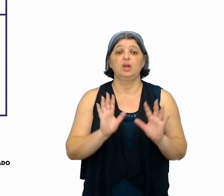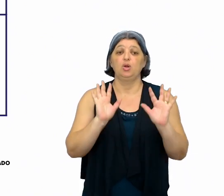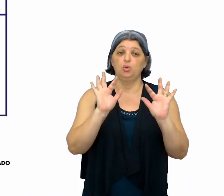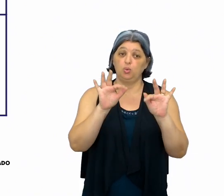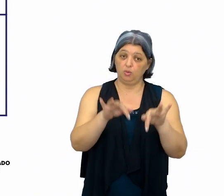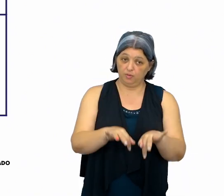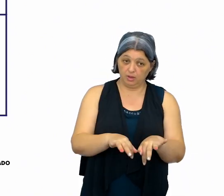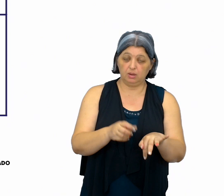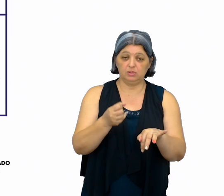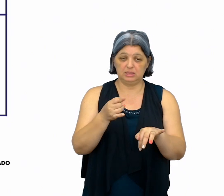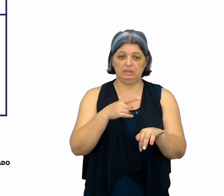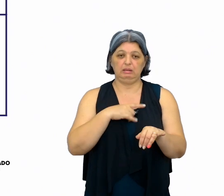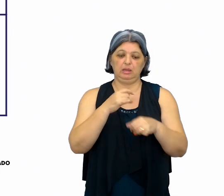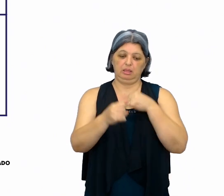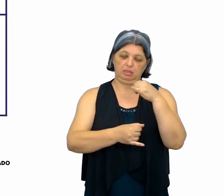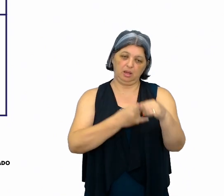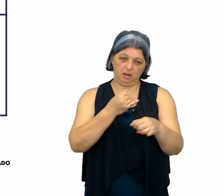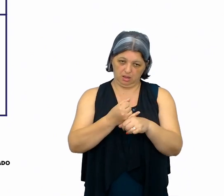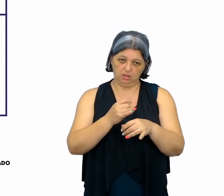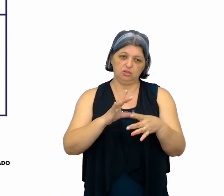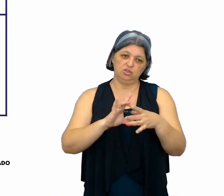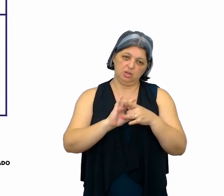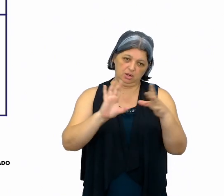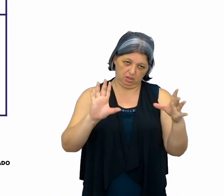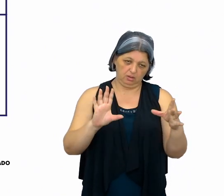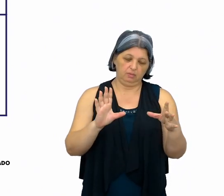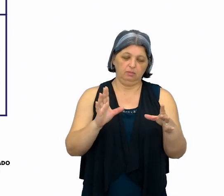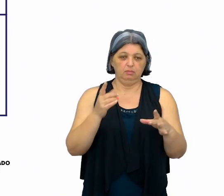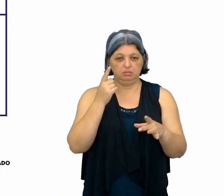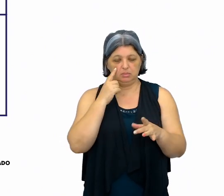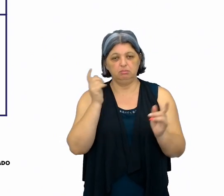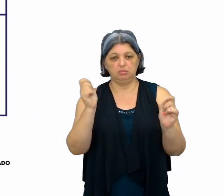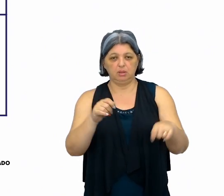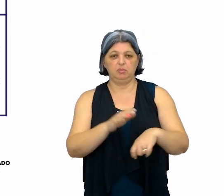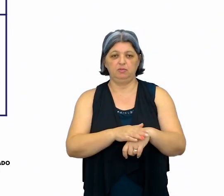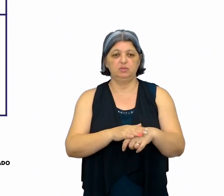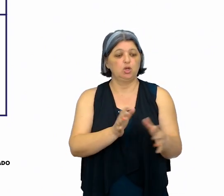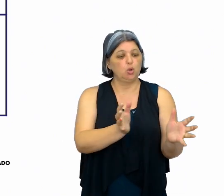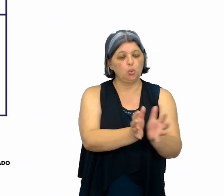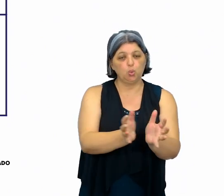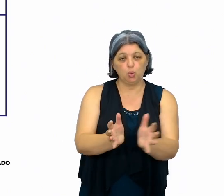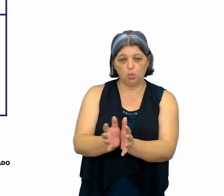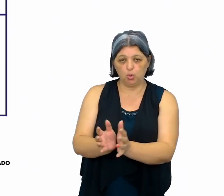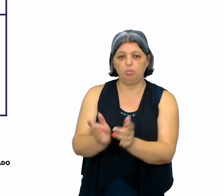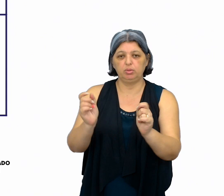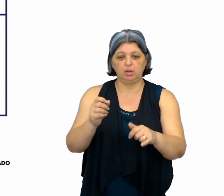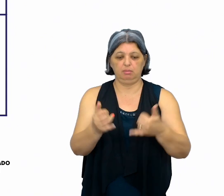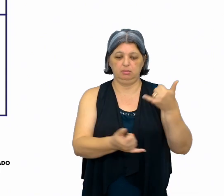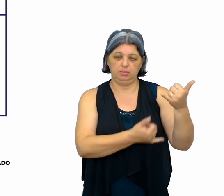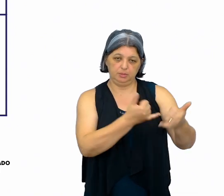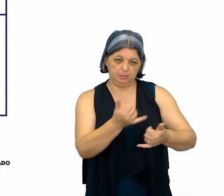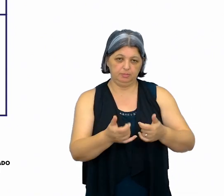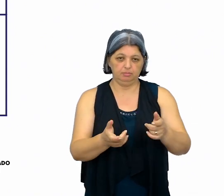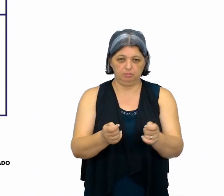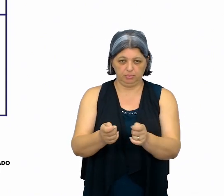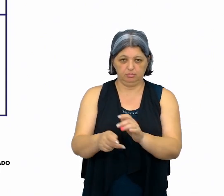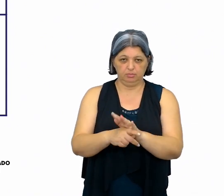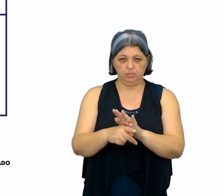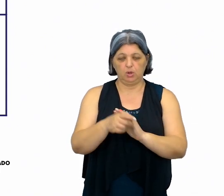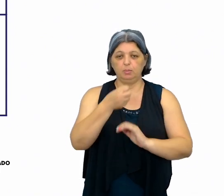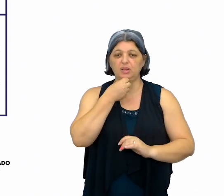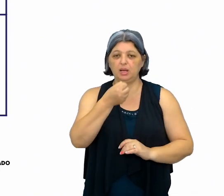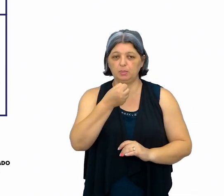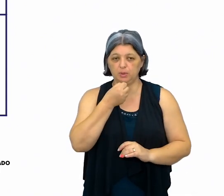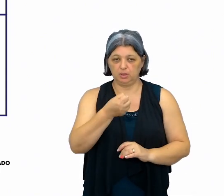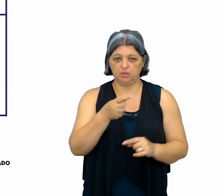houver internet disponível e se acharem adequado, a turma pode jogar o jogo mencionado na reportagem.